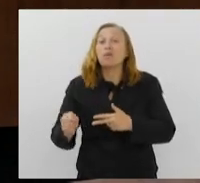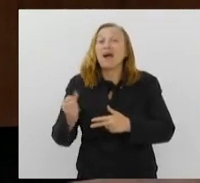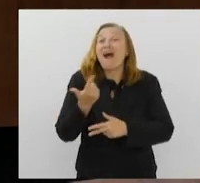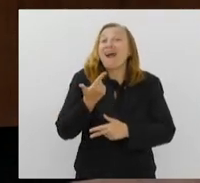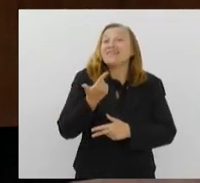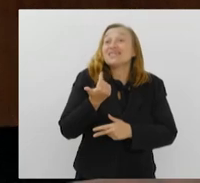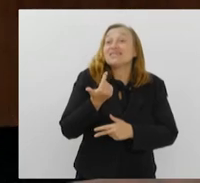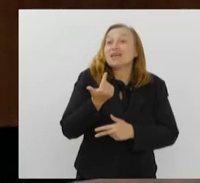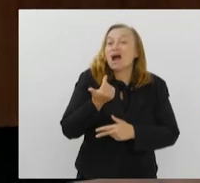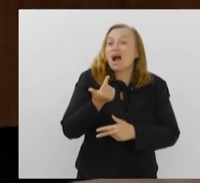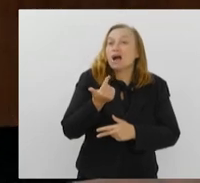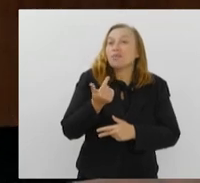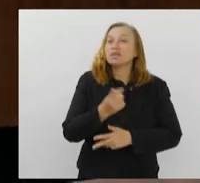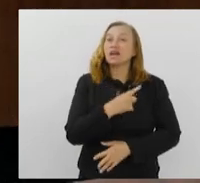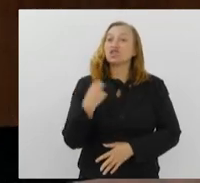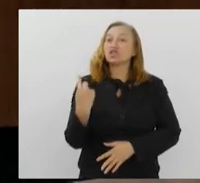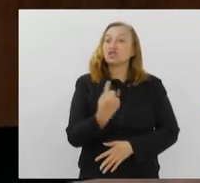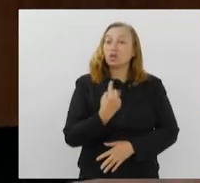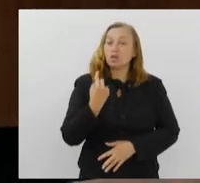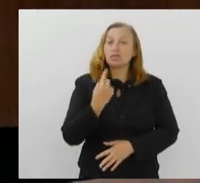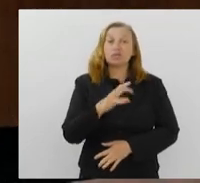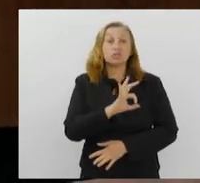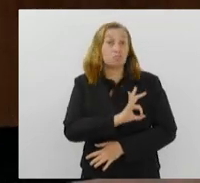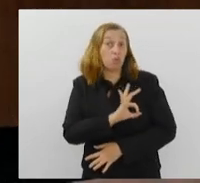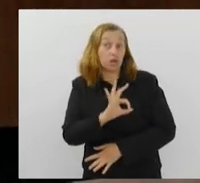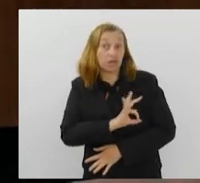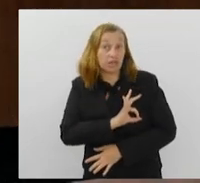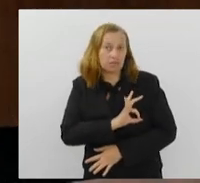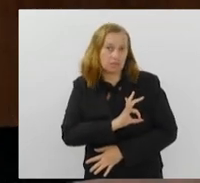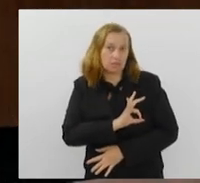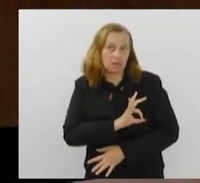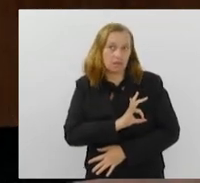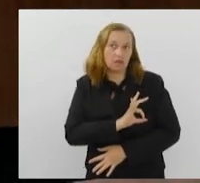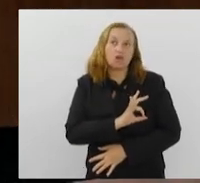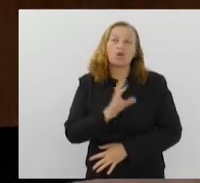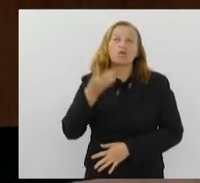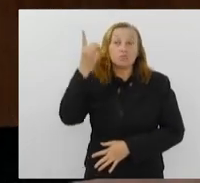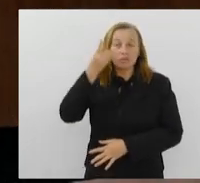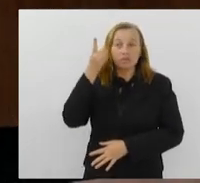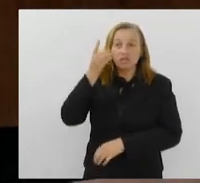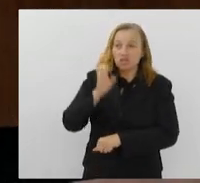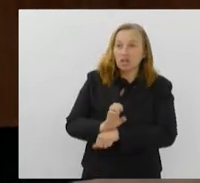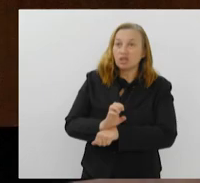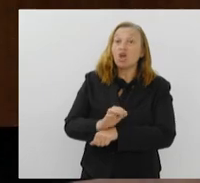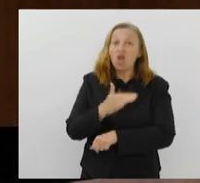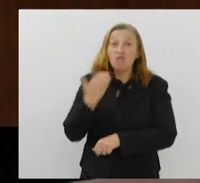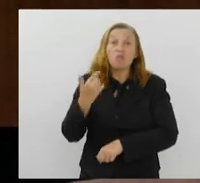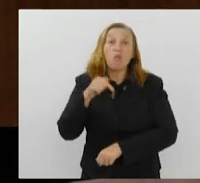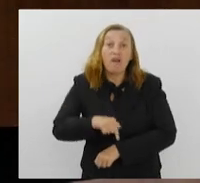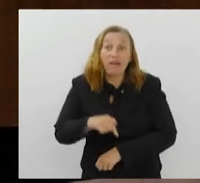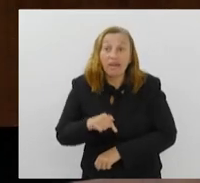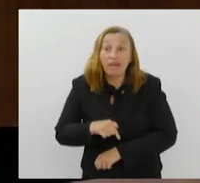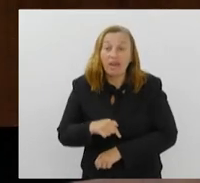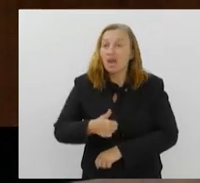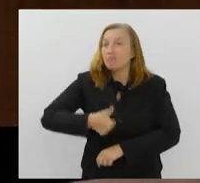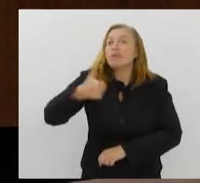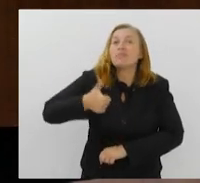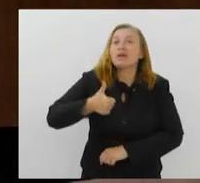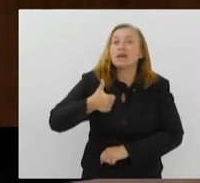armas das nossas forças policiais. Ora, como deputado estadual, eu vou morrer nesse plenário, em primeiro lugar,